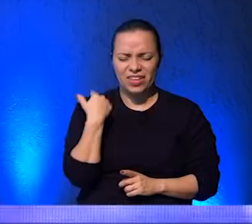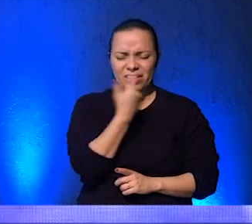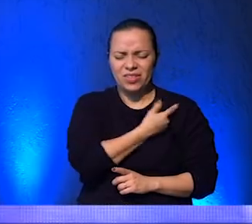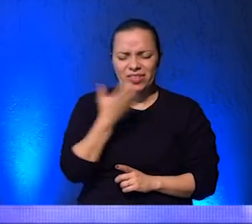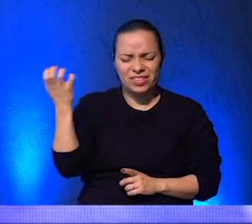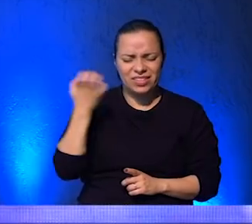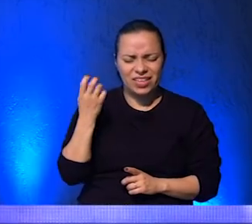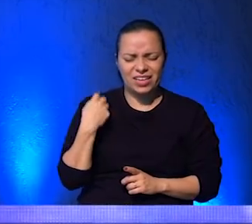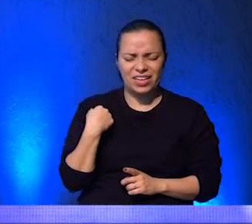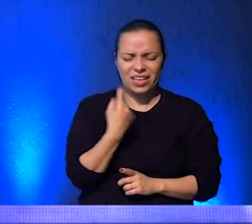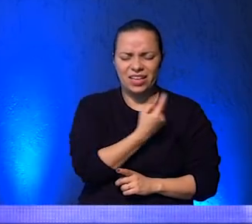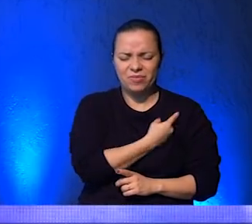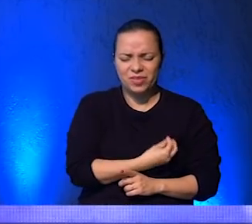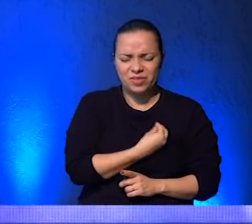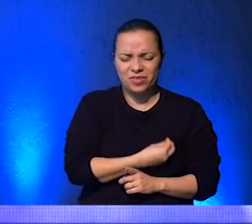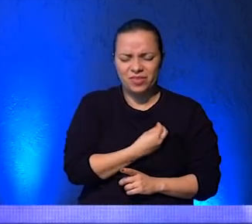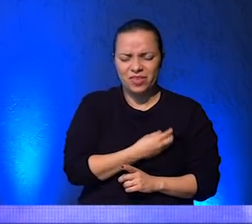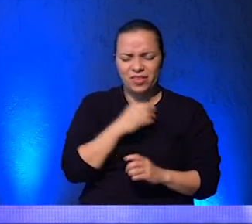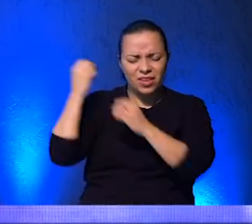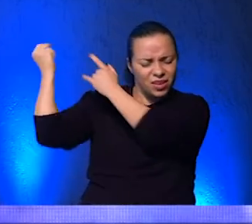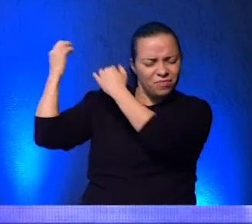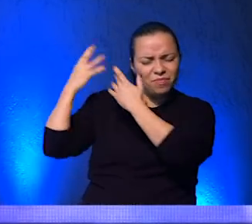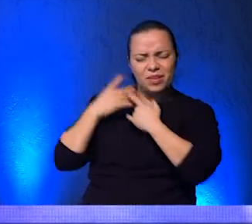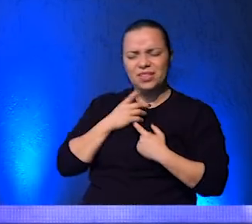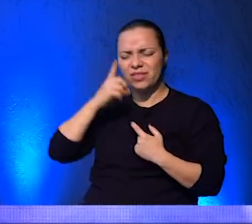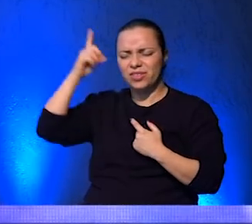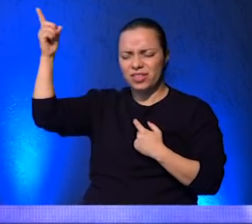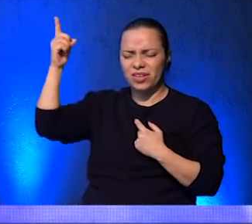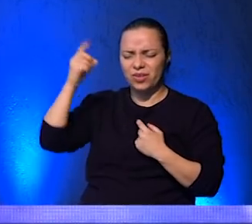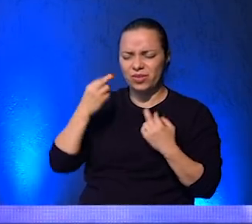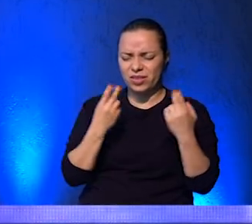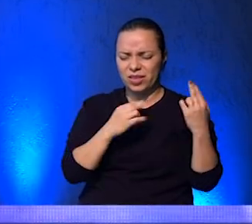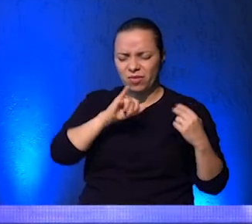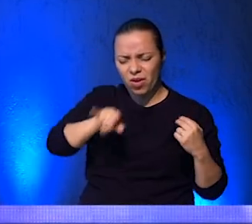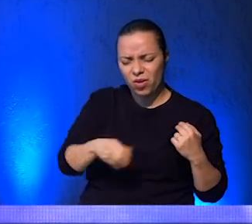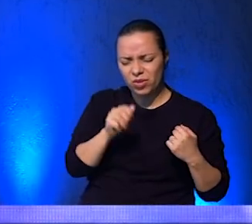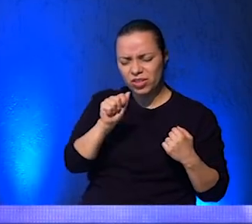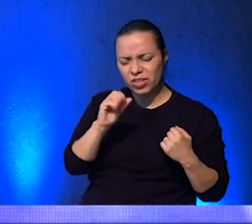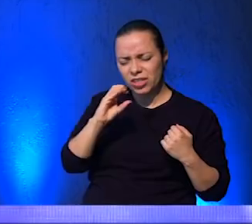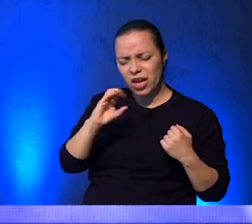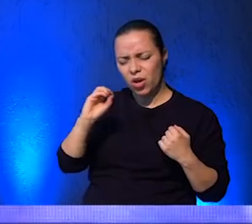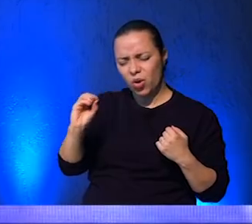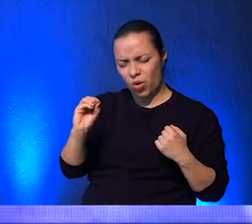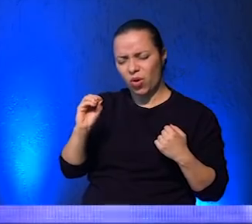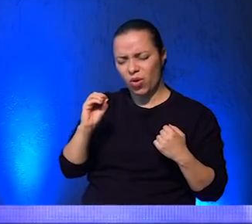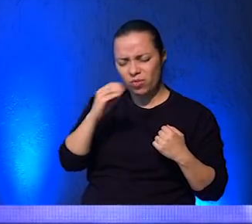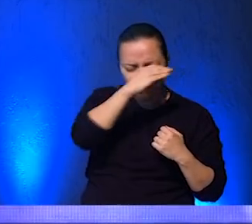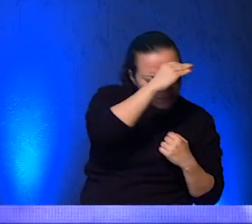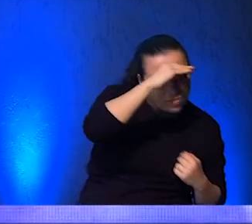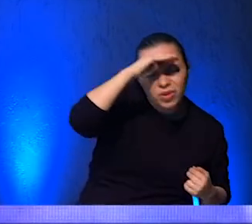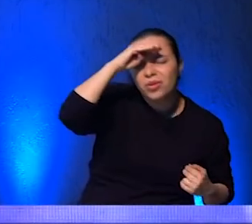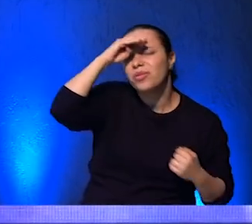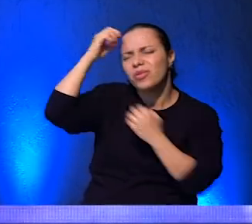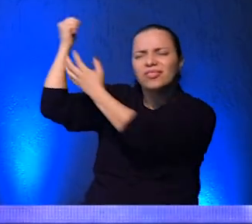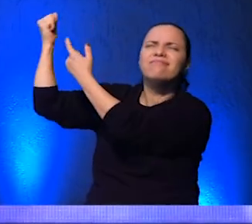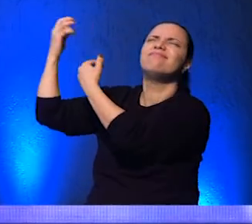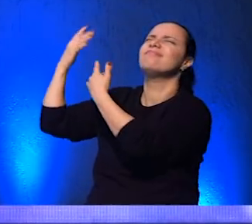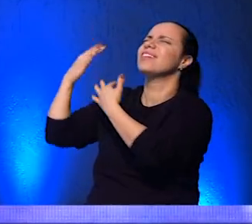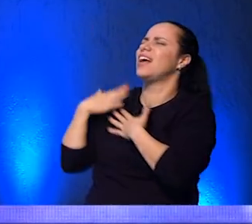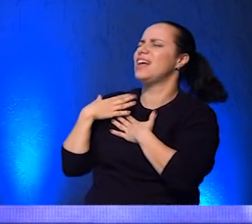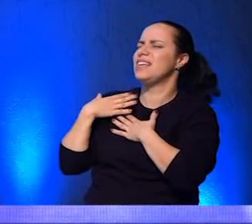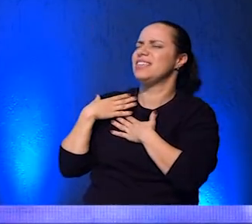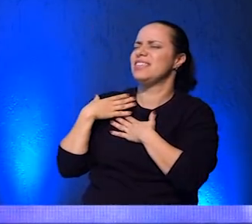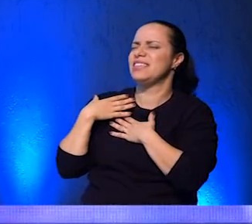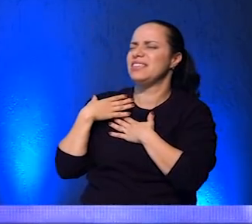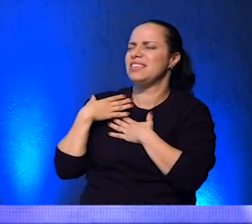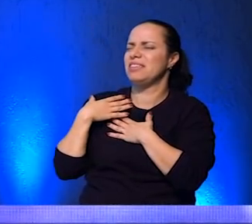bênção que jacó descobriu a bênção que jacó buscou sabendo que não importa se o mundo está em